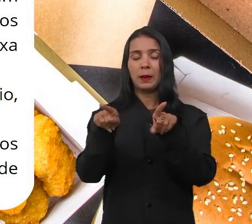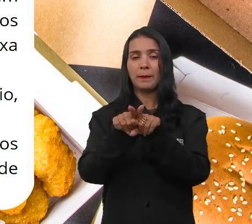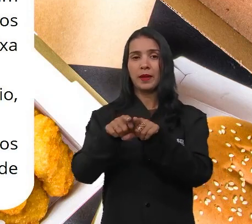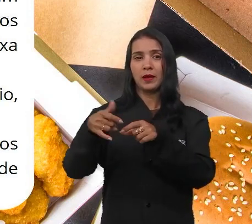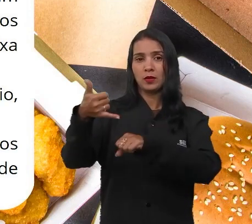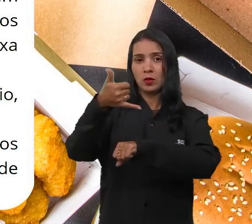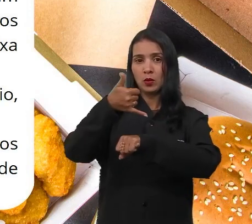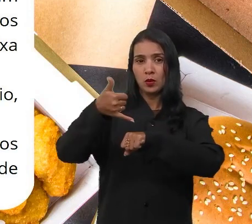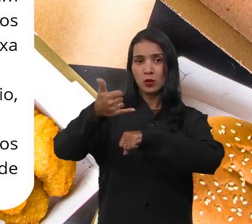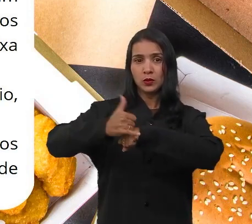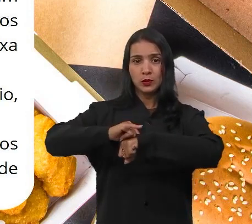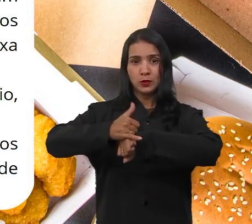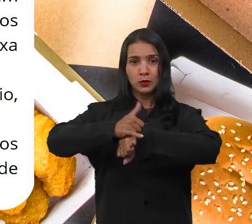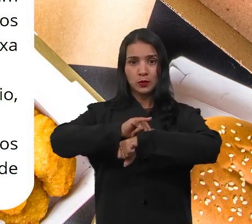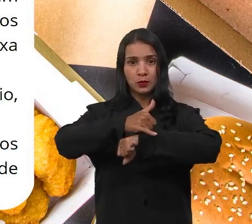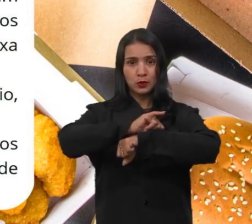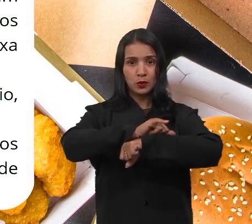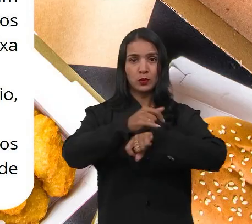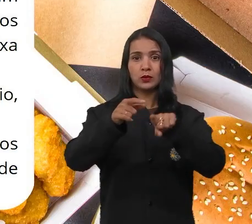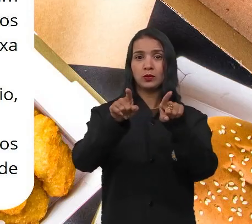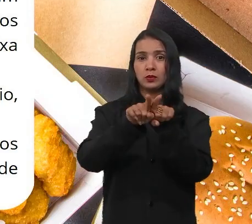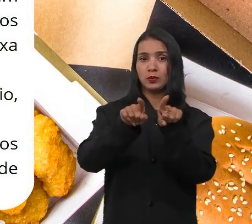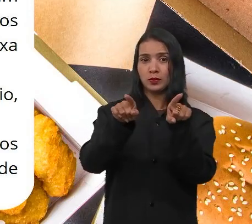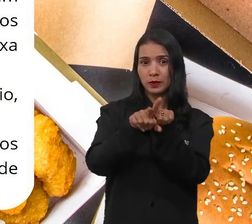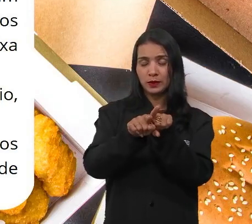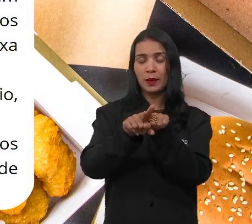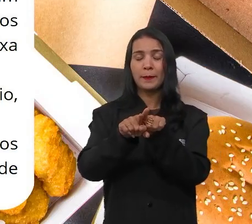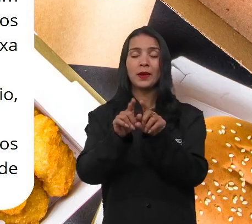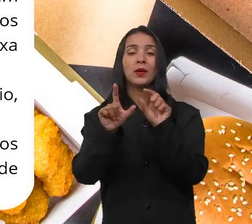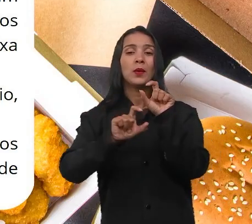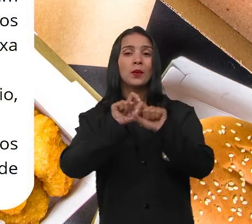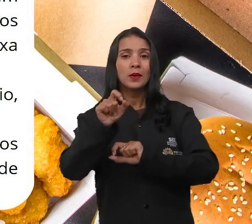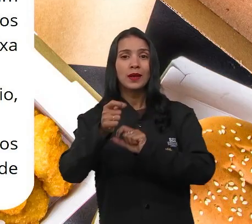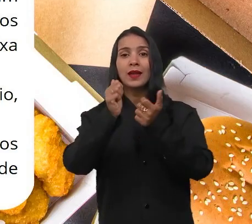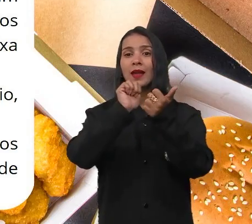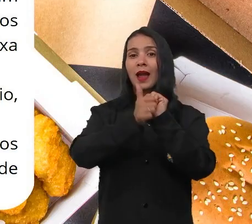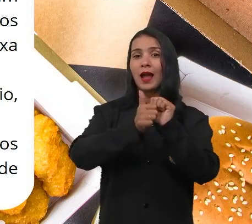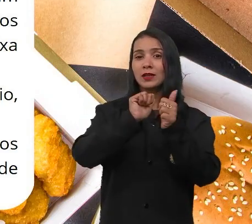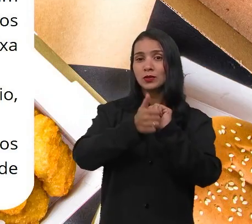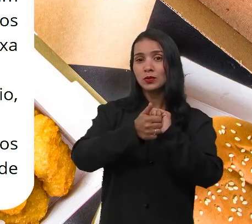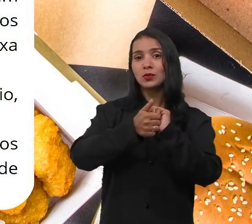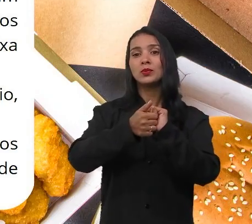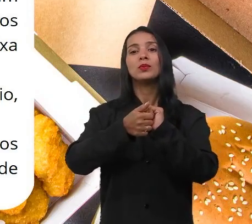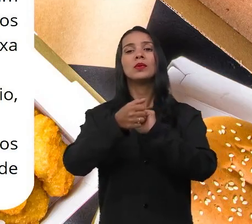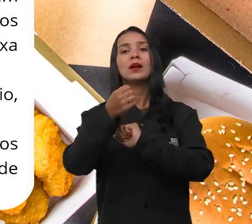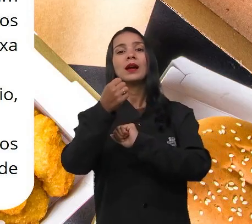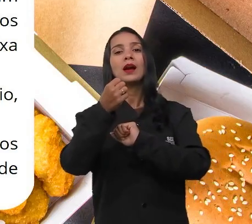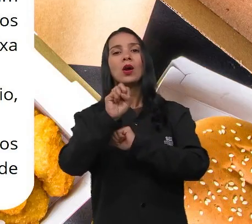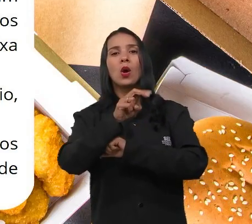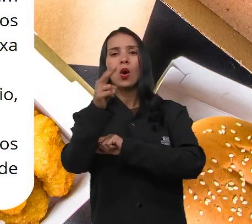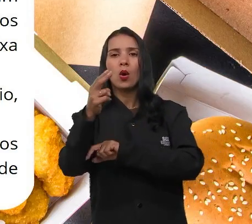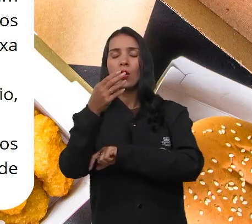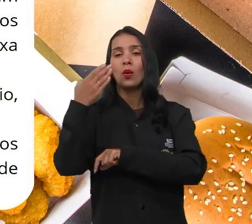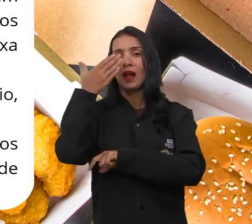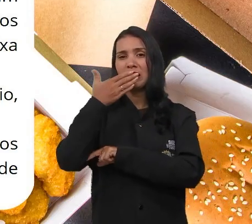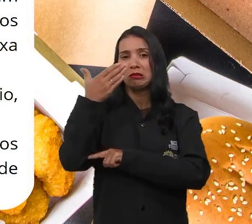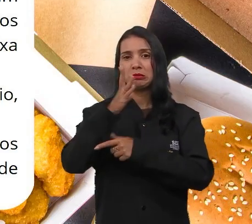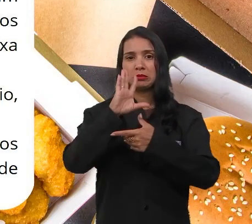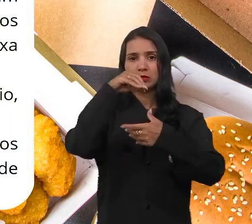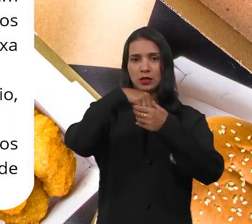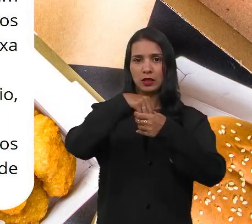trans, carboidratos refinados, né? Lembrando que carboidrato é açúcar, tá, gente? E aditivos